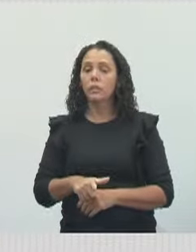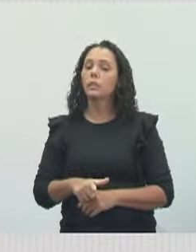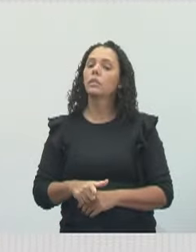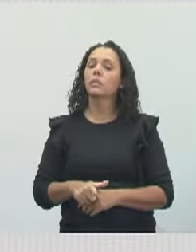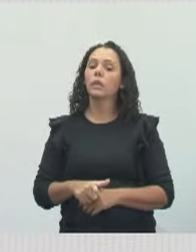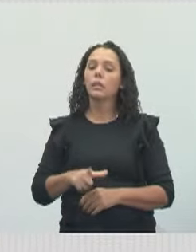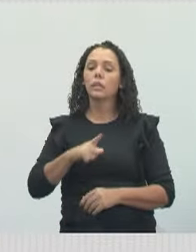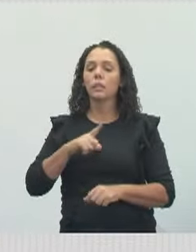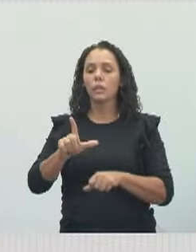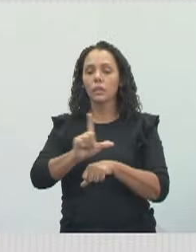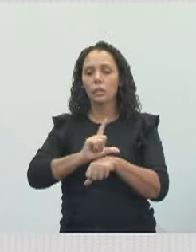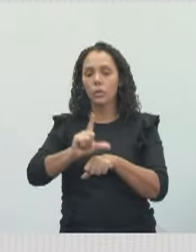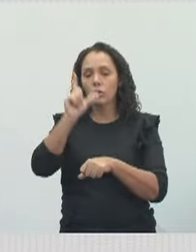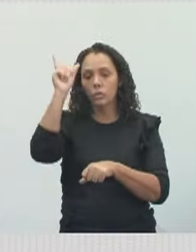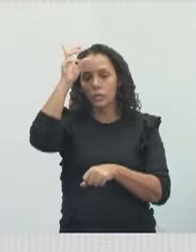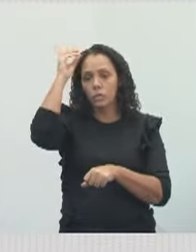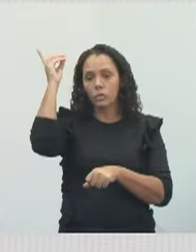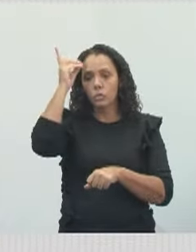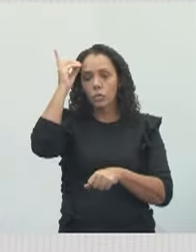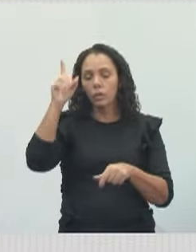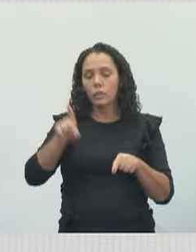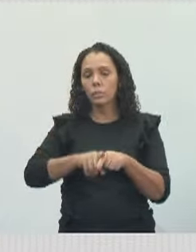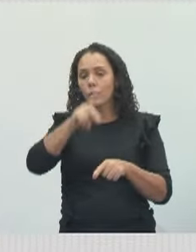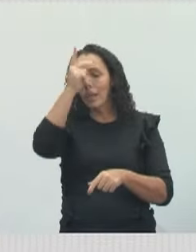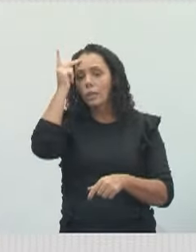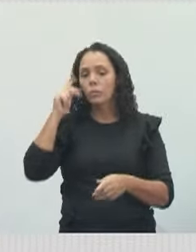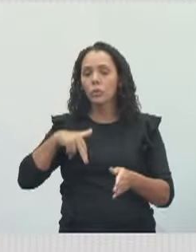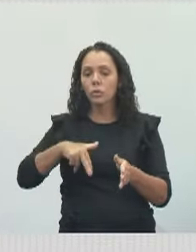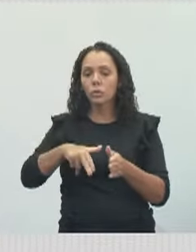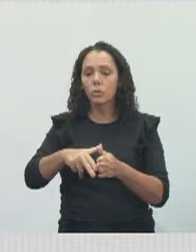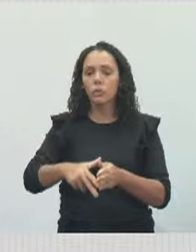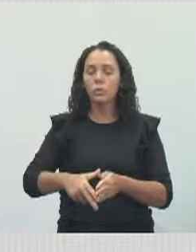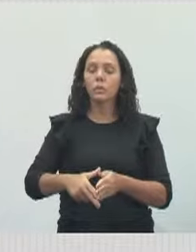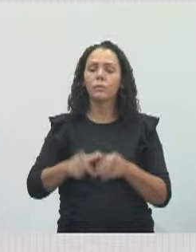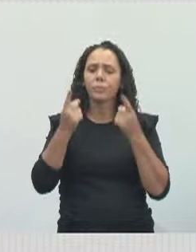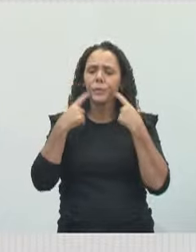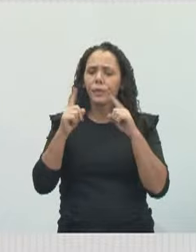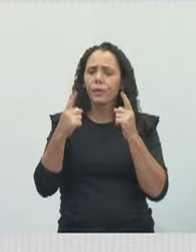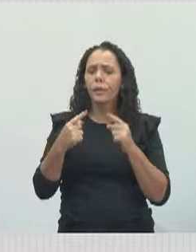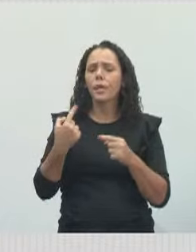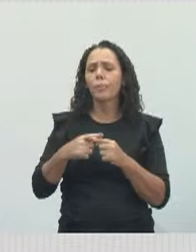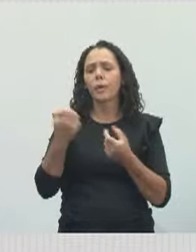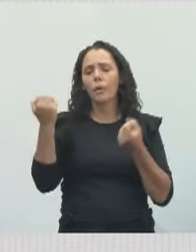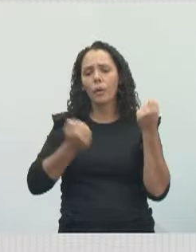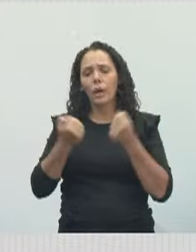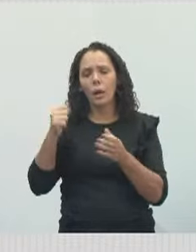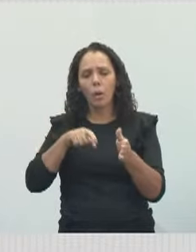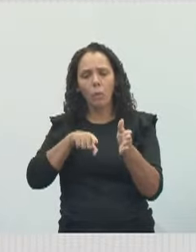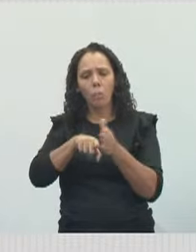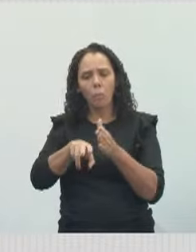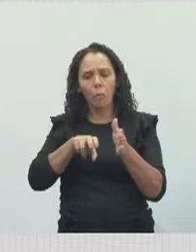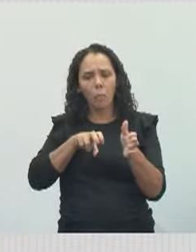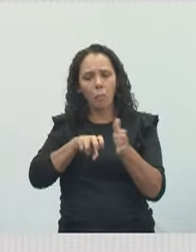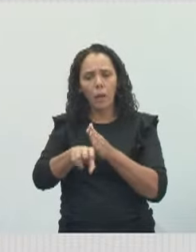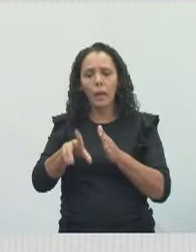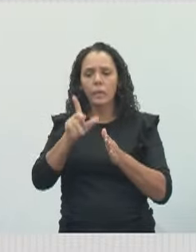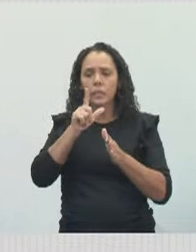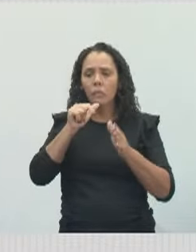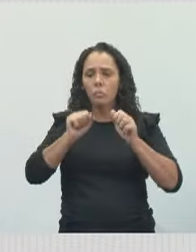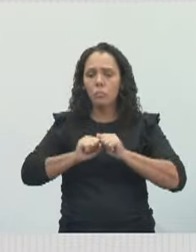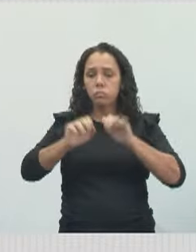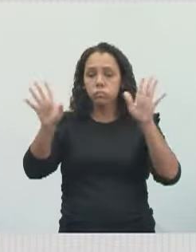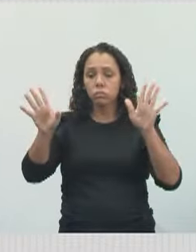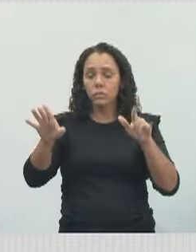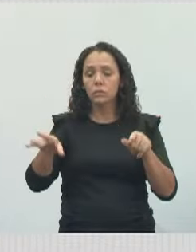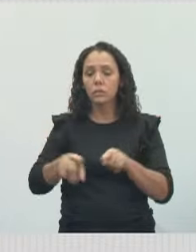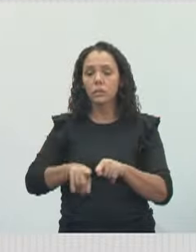os comerciantes como as pessoas que passam aqui nessa avenida reclamam de carro que joga água e ali aquela faixa elevada ali também sem sinalização.